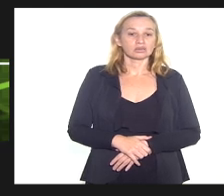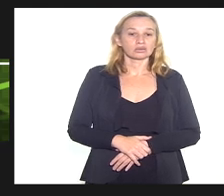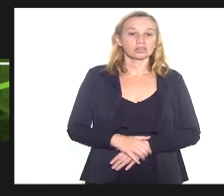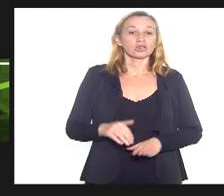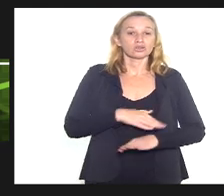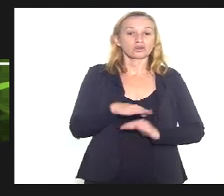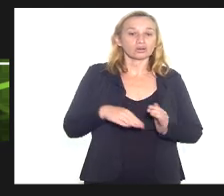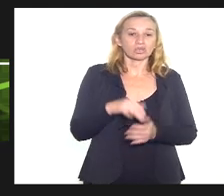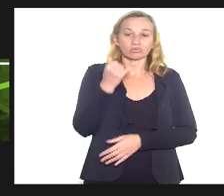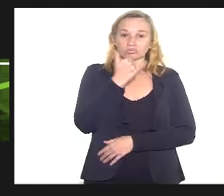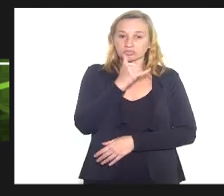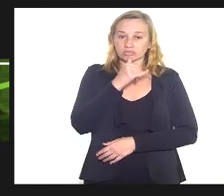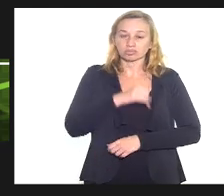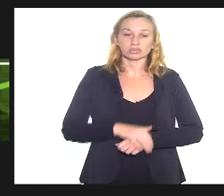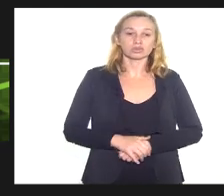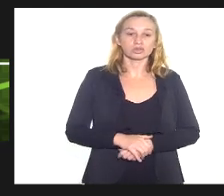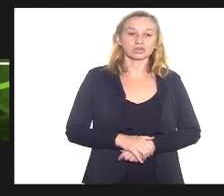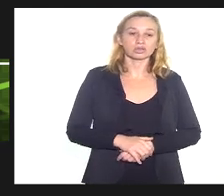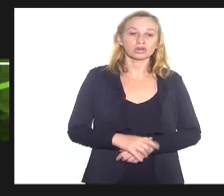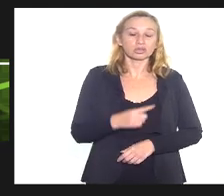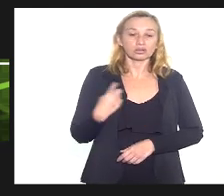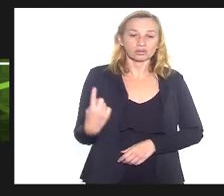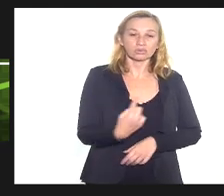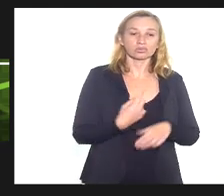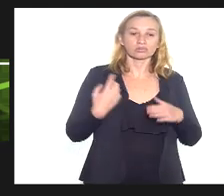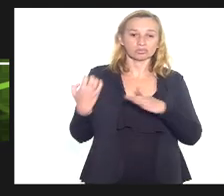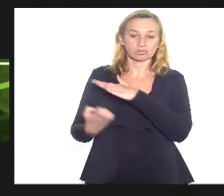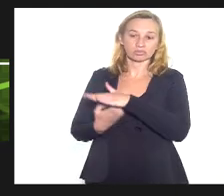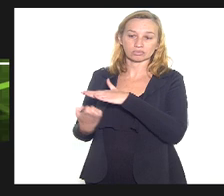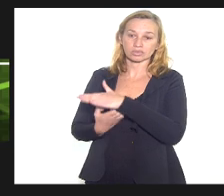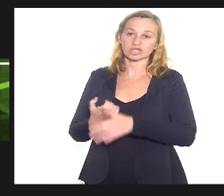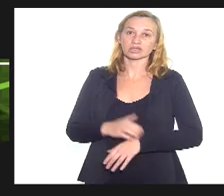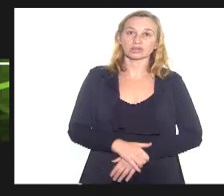Total Energy, nós somos uma empresa